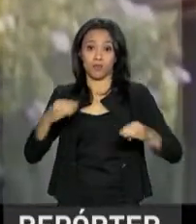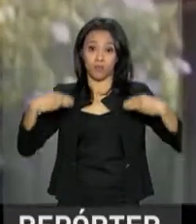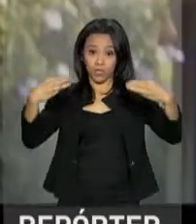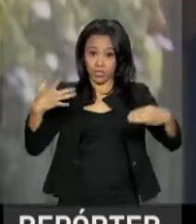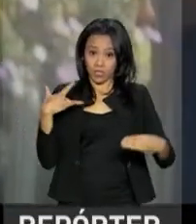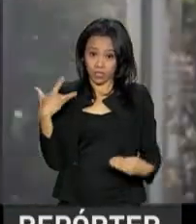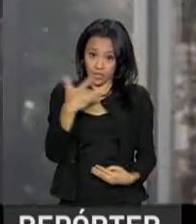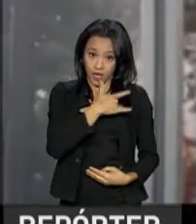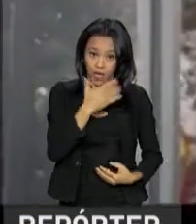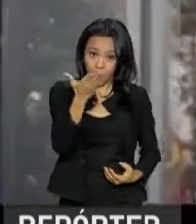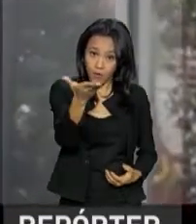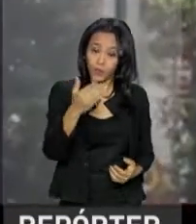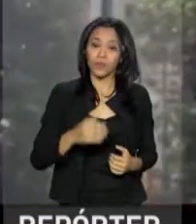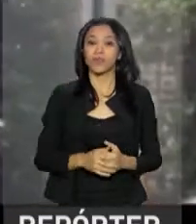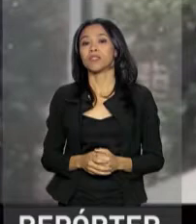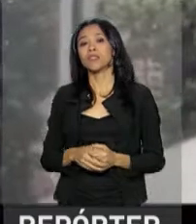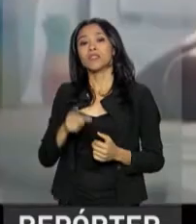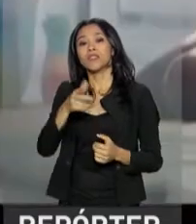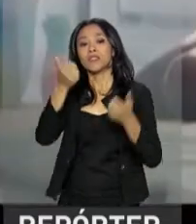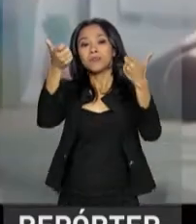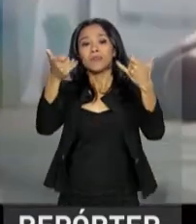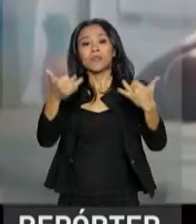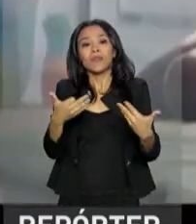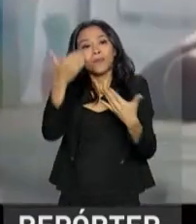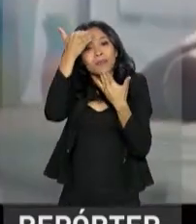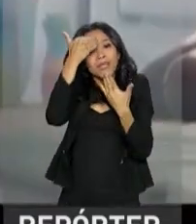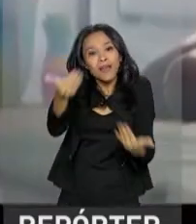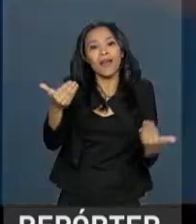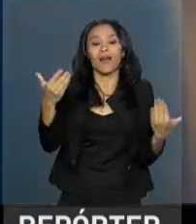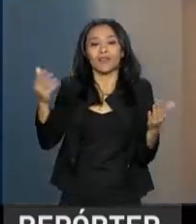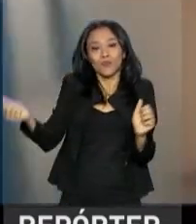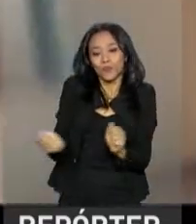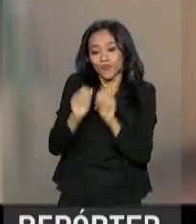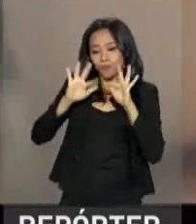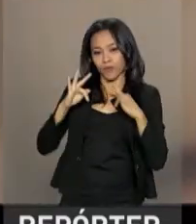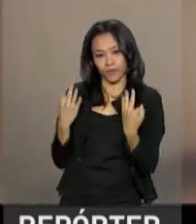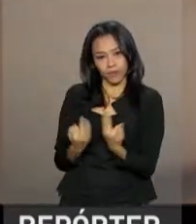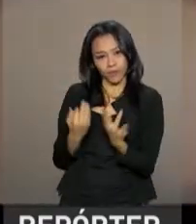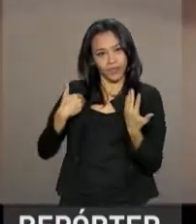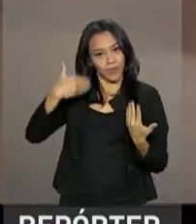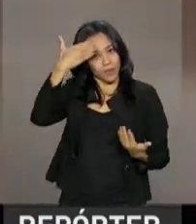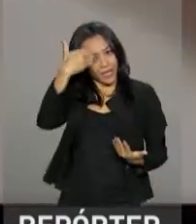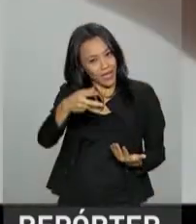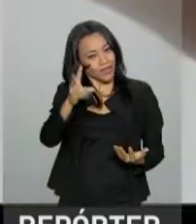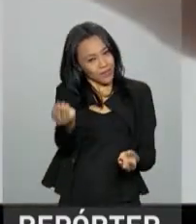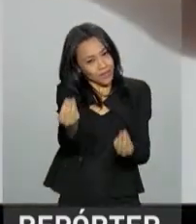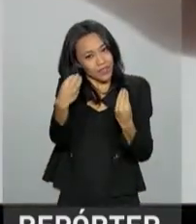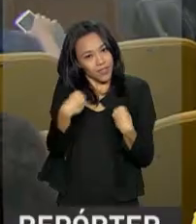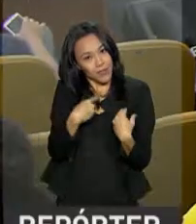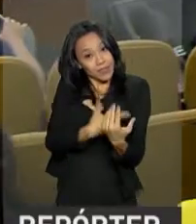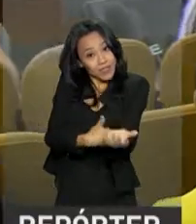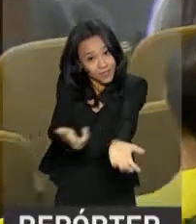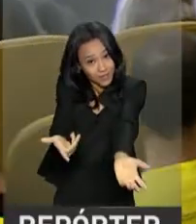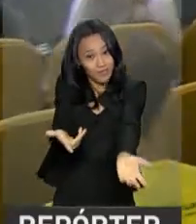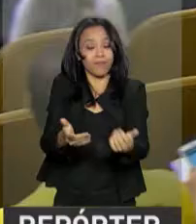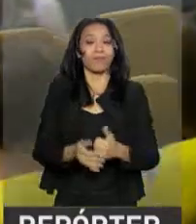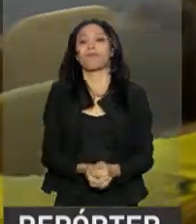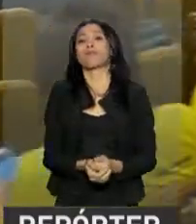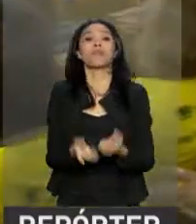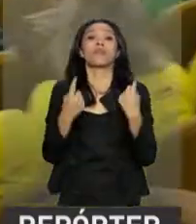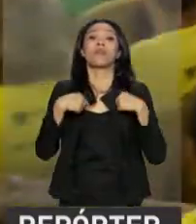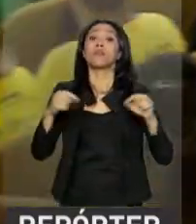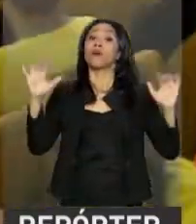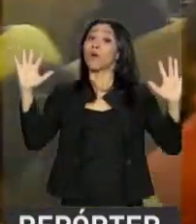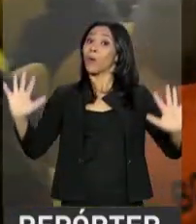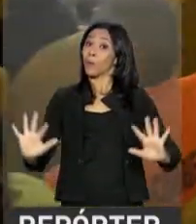obrigado obrigado comida mais tempo com a minha família sua atuação de sonho além de fazer uma homenagem